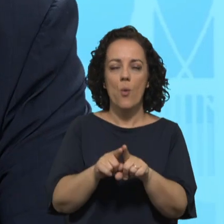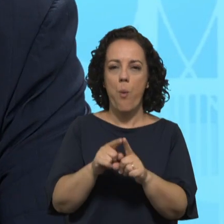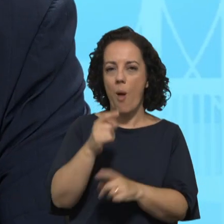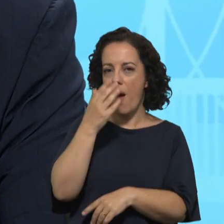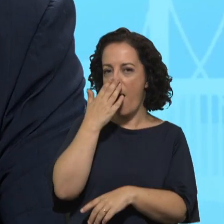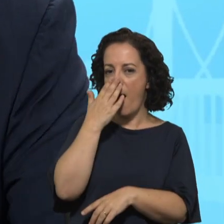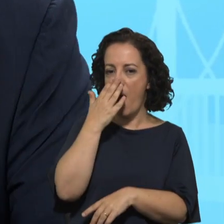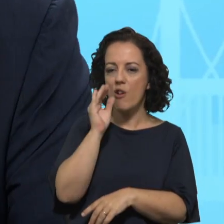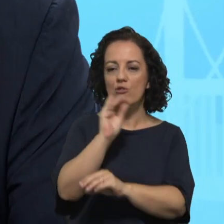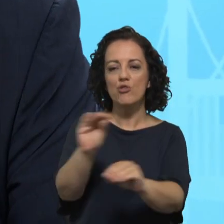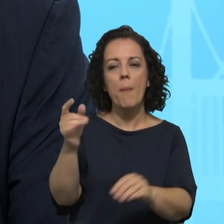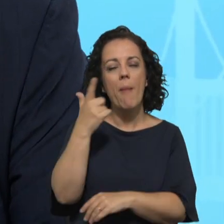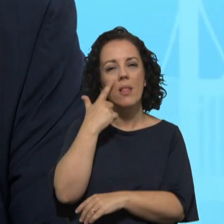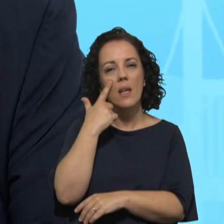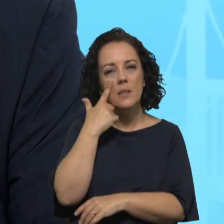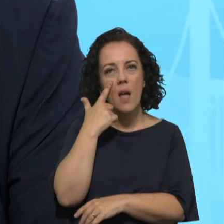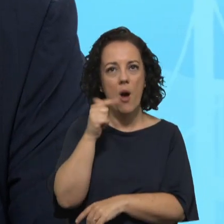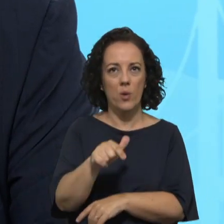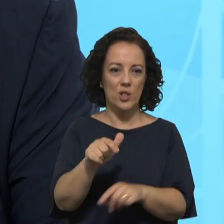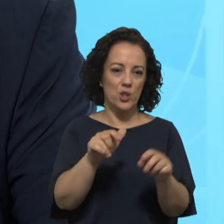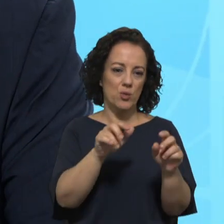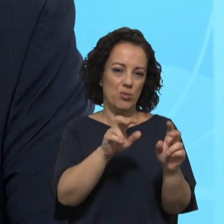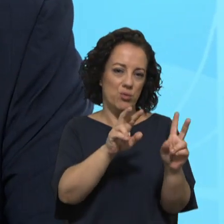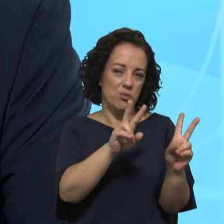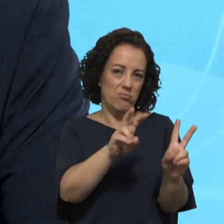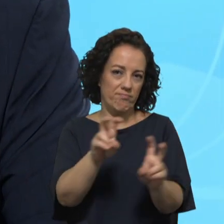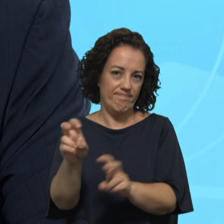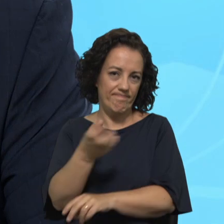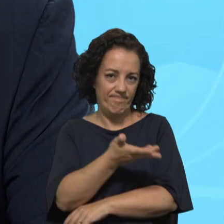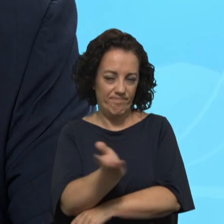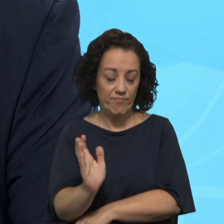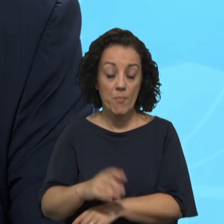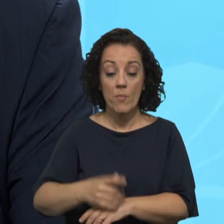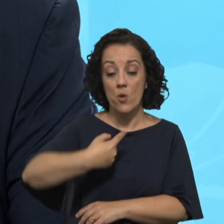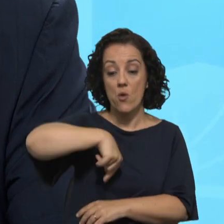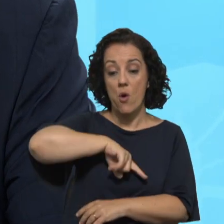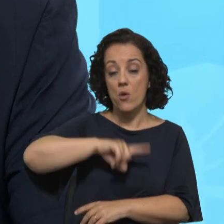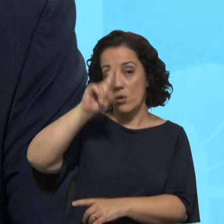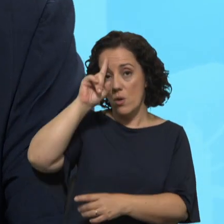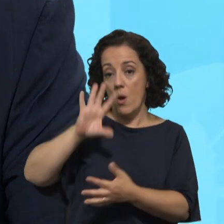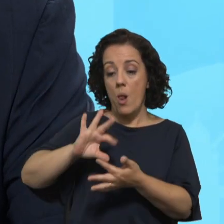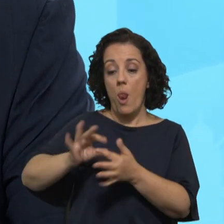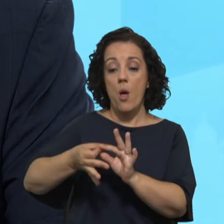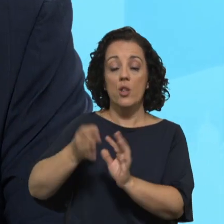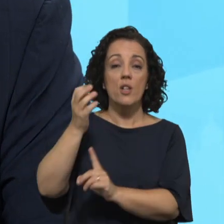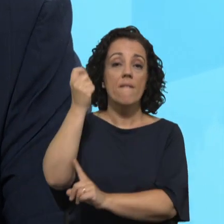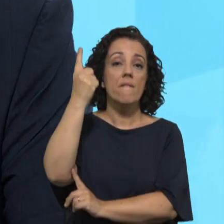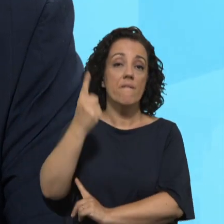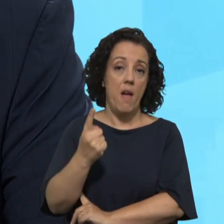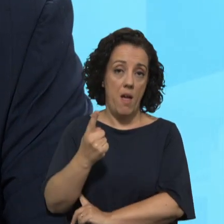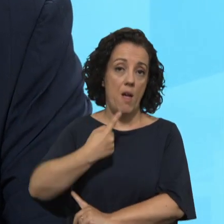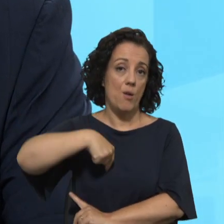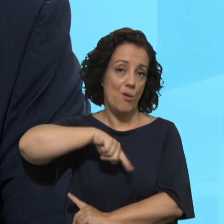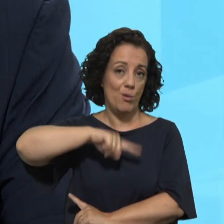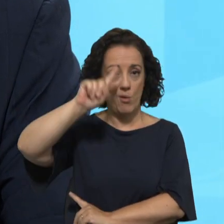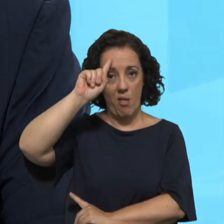atenção permanente para estas causas, que nós, na lógica da fé, sabemos como integrar,